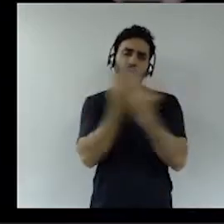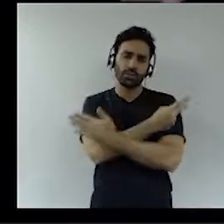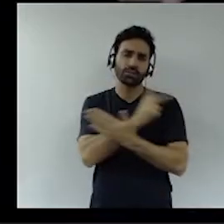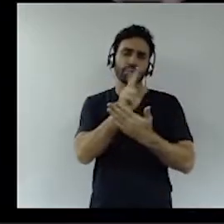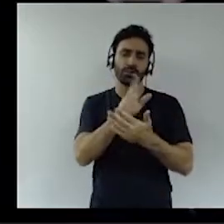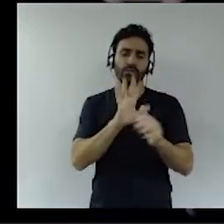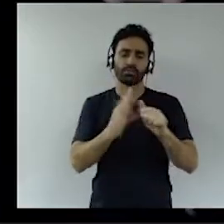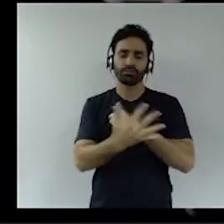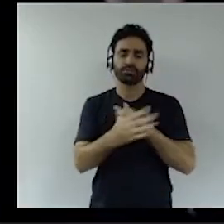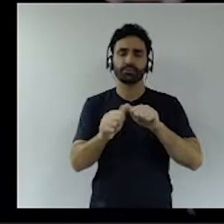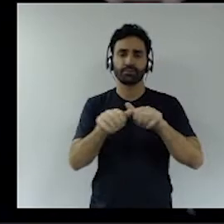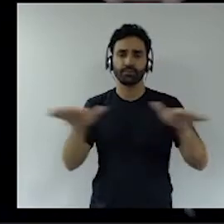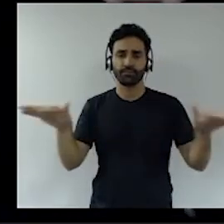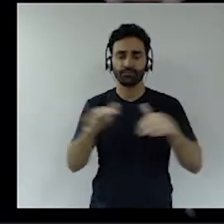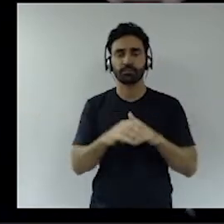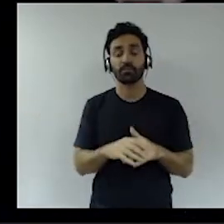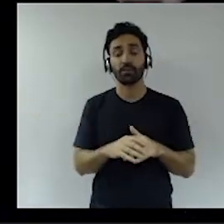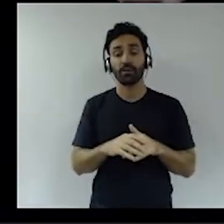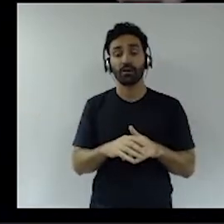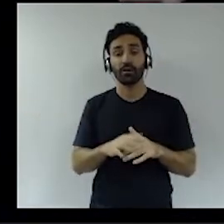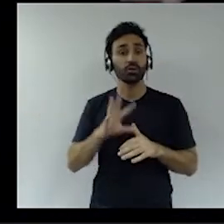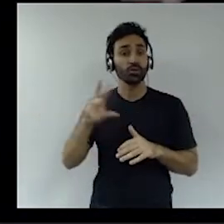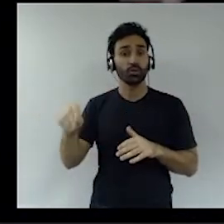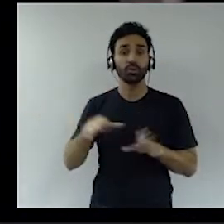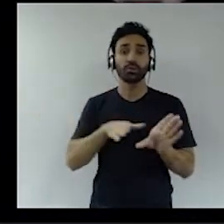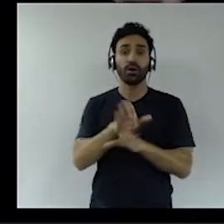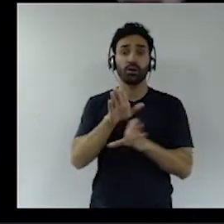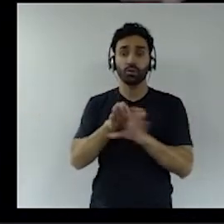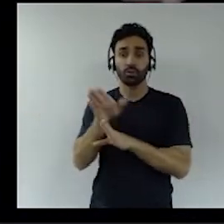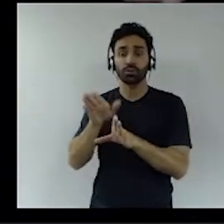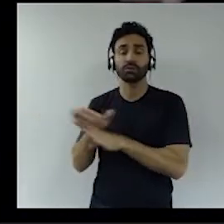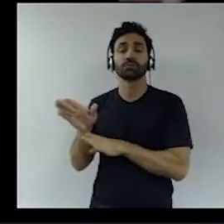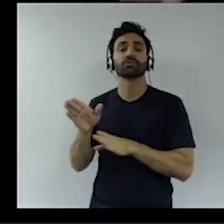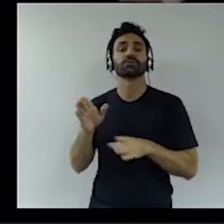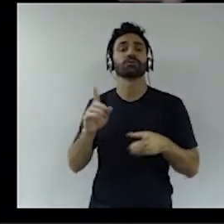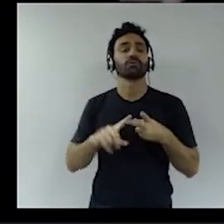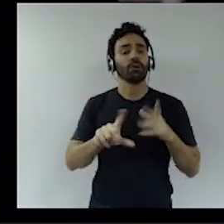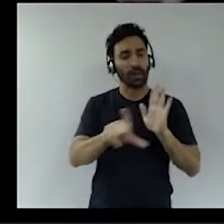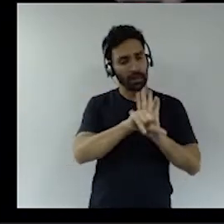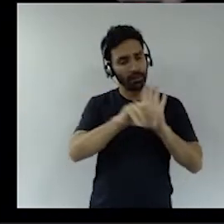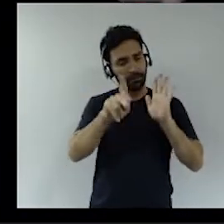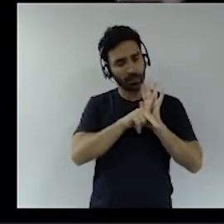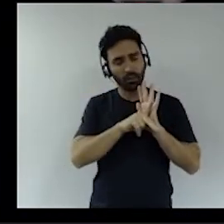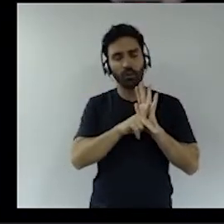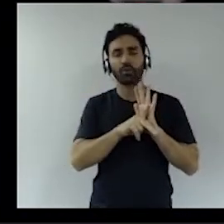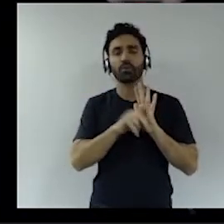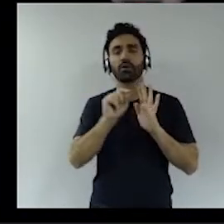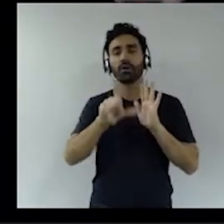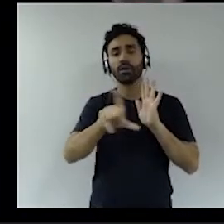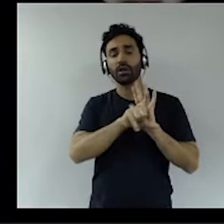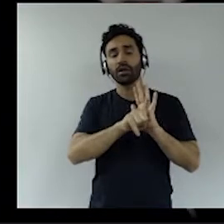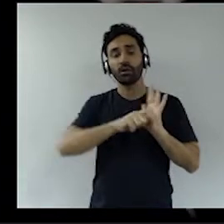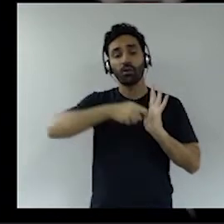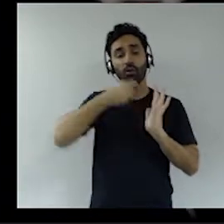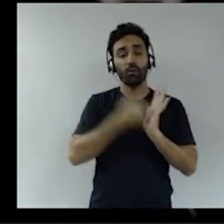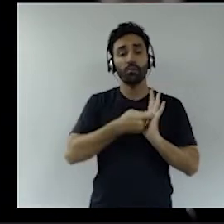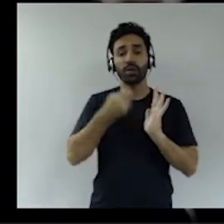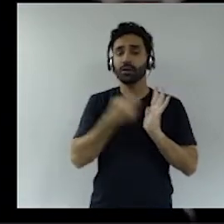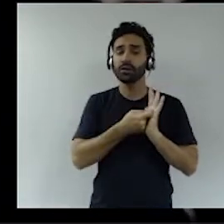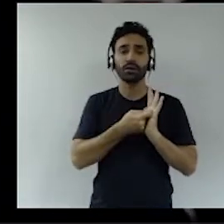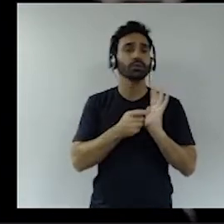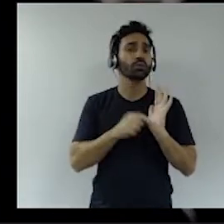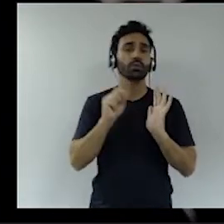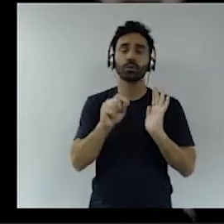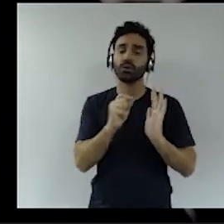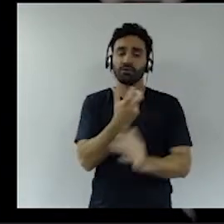as autoridades recomendando, teve trato legislativo, uma lei que obrigava, que tornava obrigatória